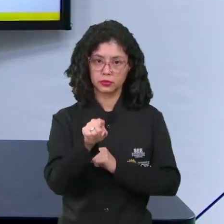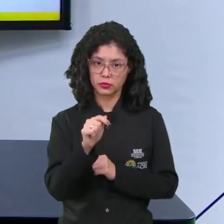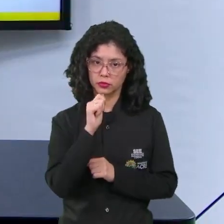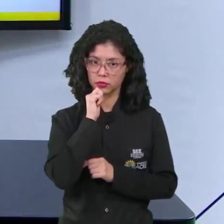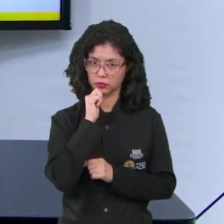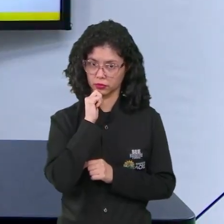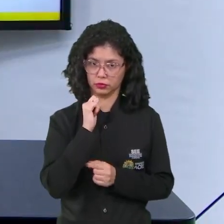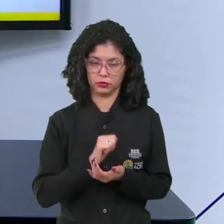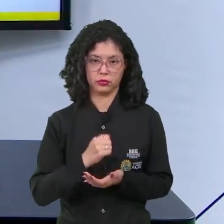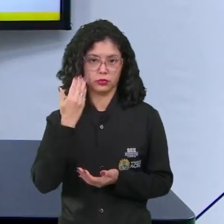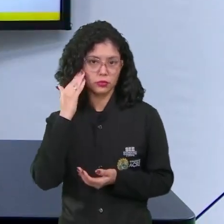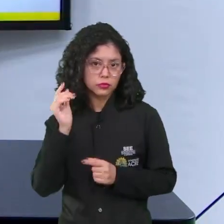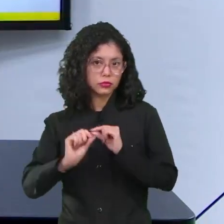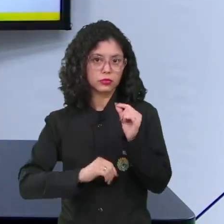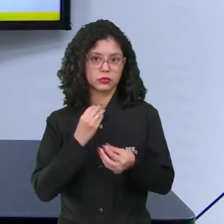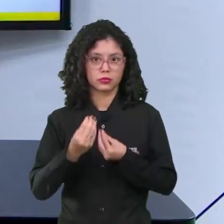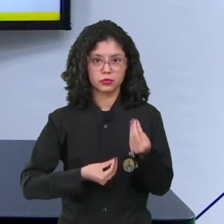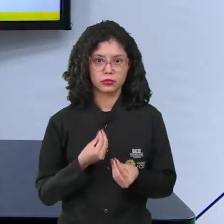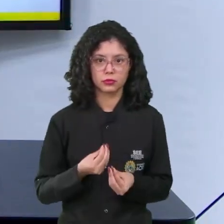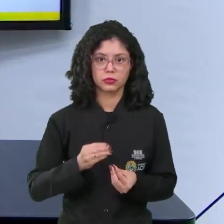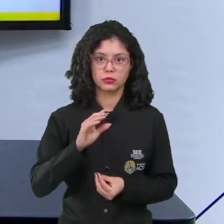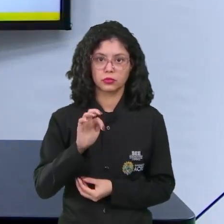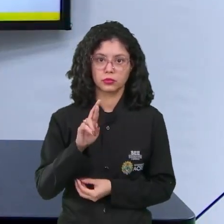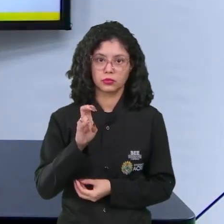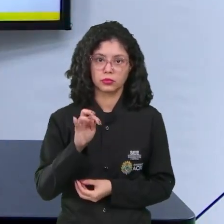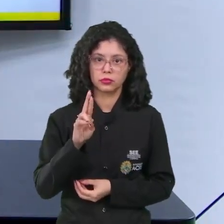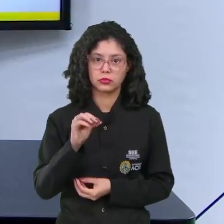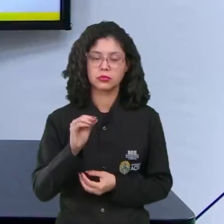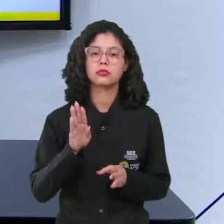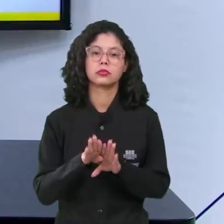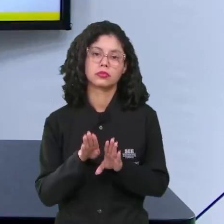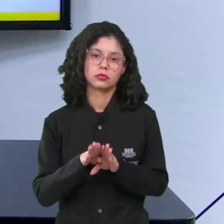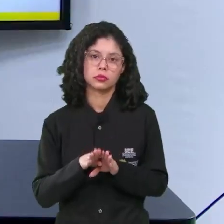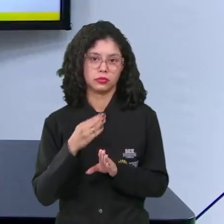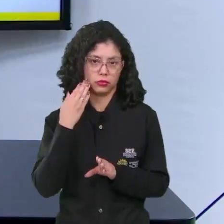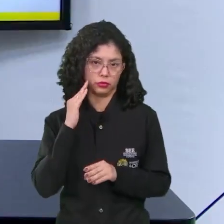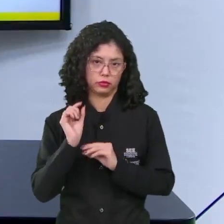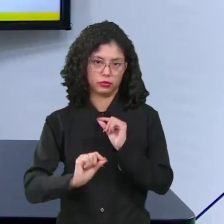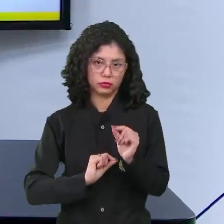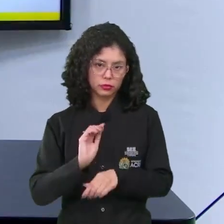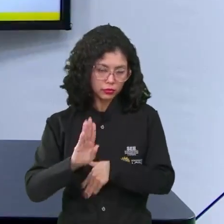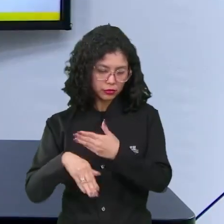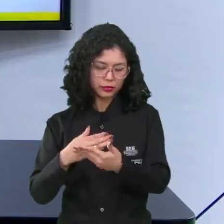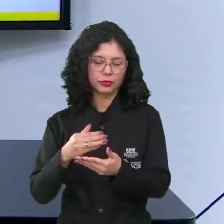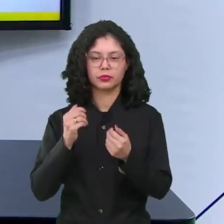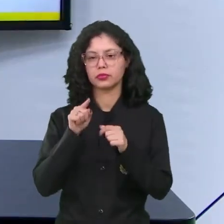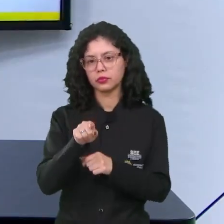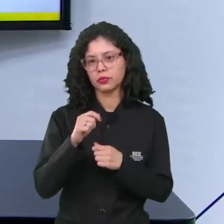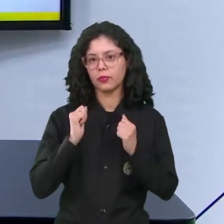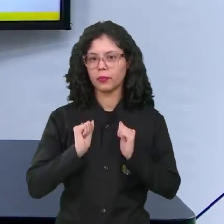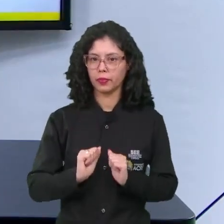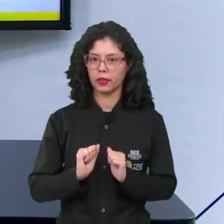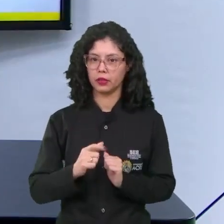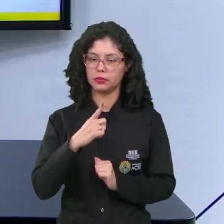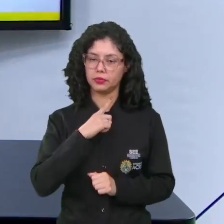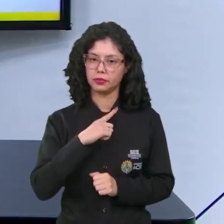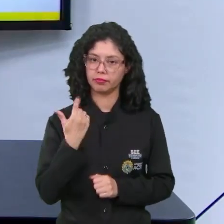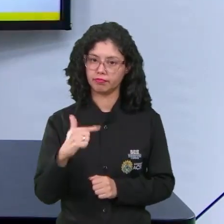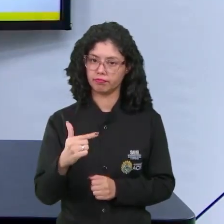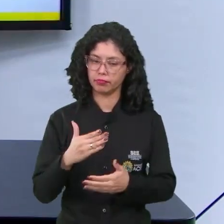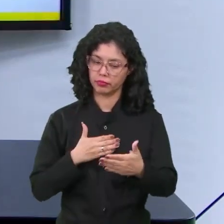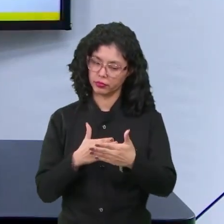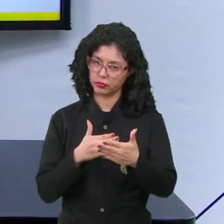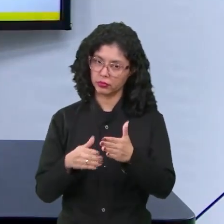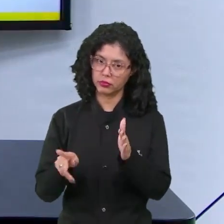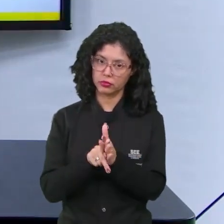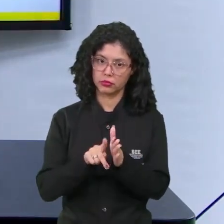você compreenda, como curador digital, compreenda esse processo para que você não tenha essa